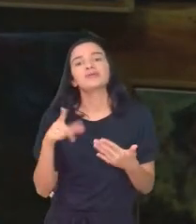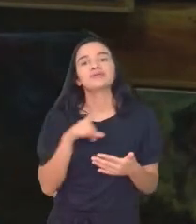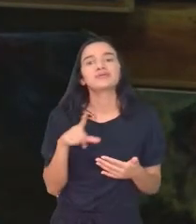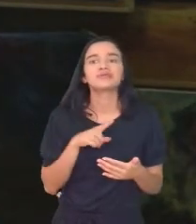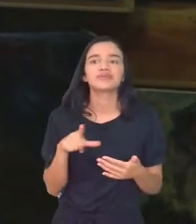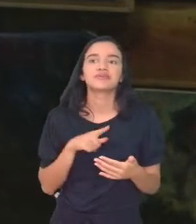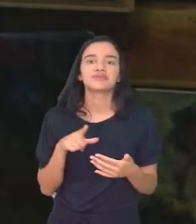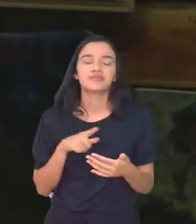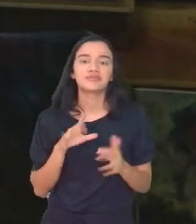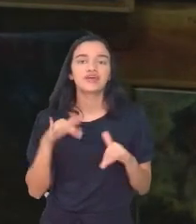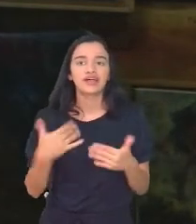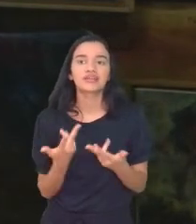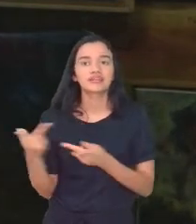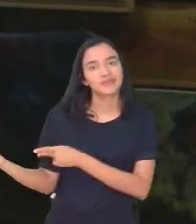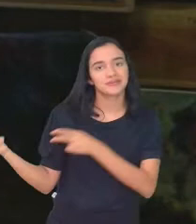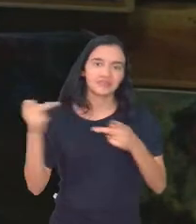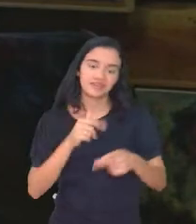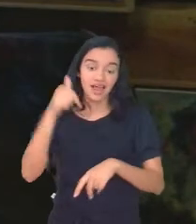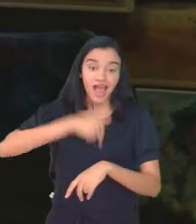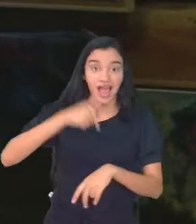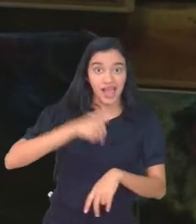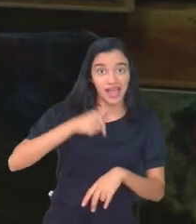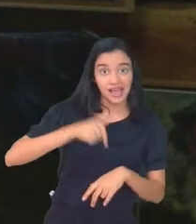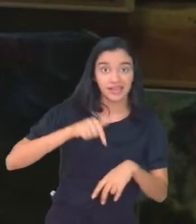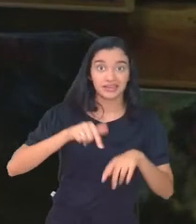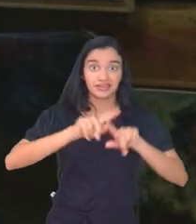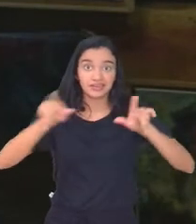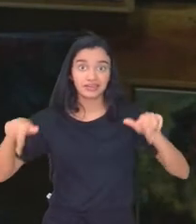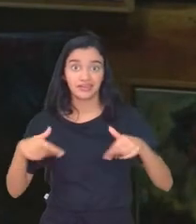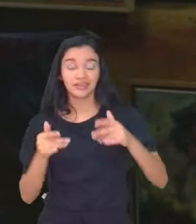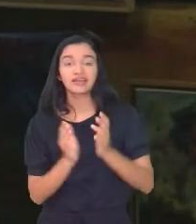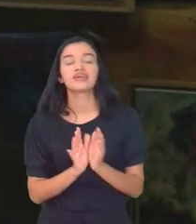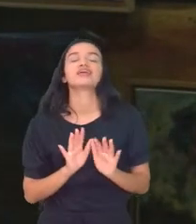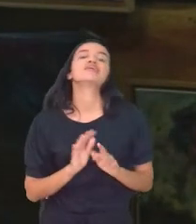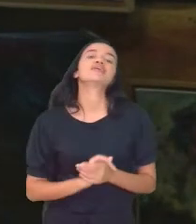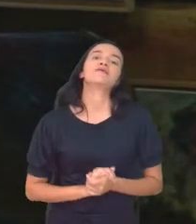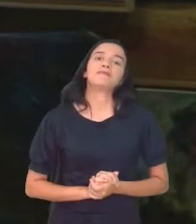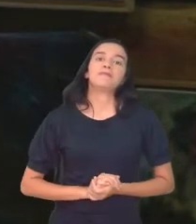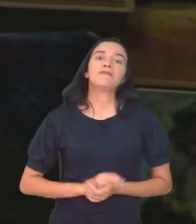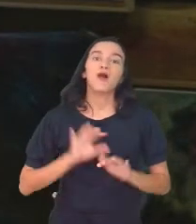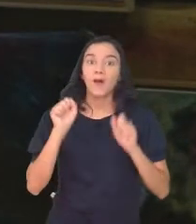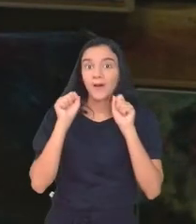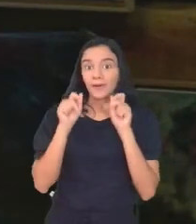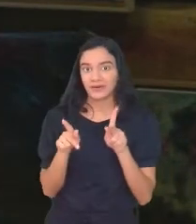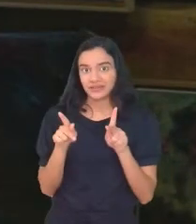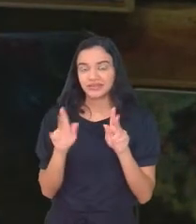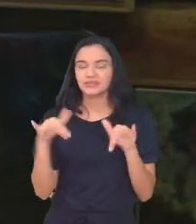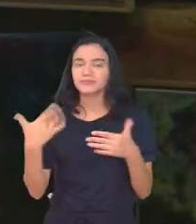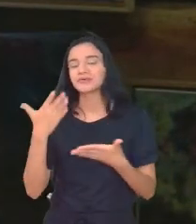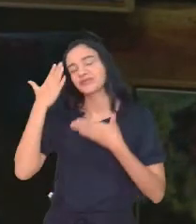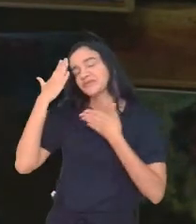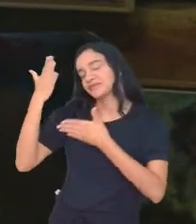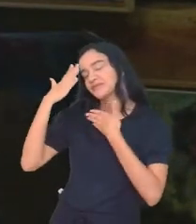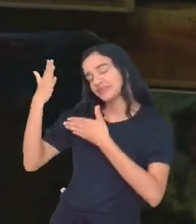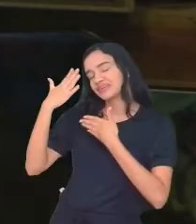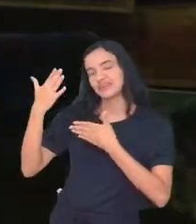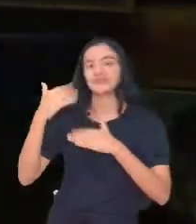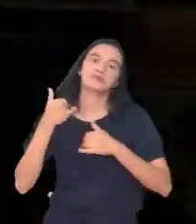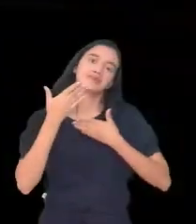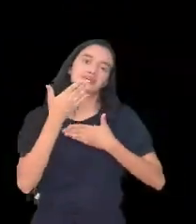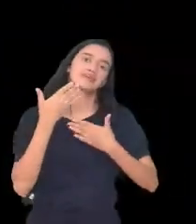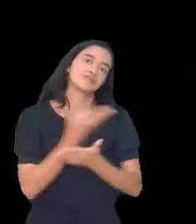por aqui, dê uma visitada aqui na galeria, Artes e Detalhes Galeria. Ok? Ok, muito obrigado. Obrigado a